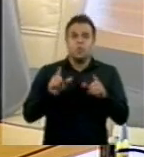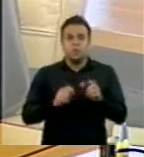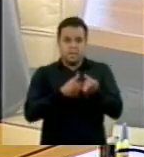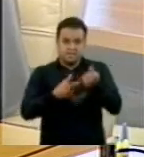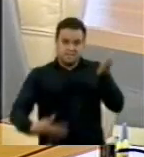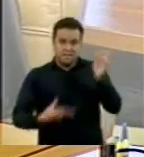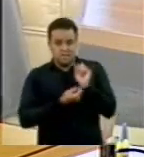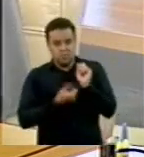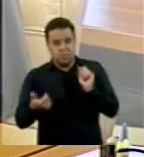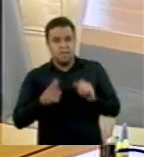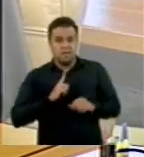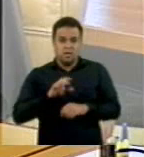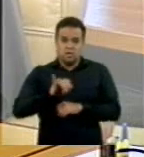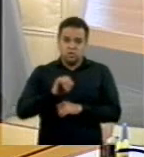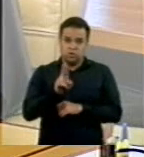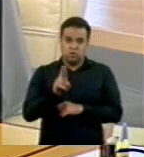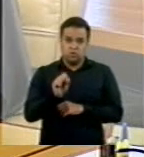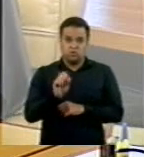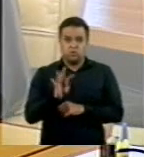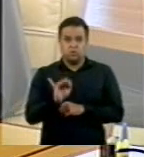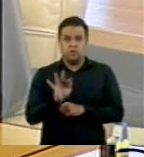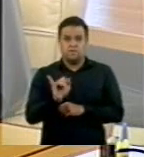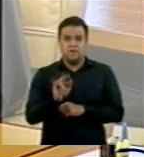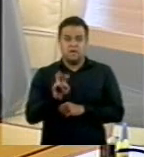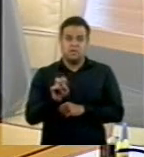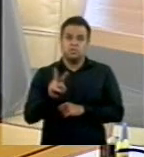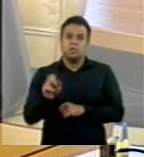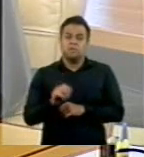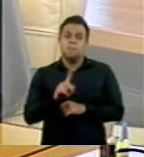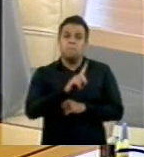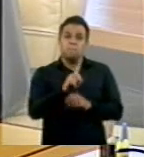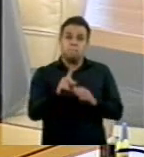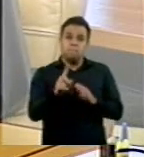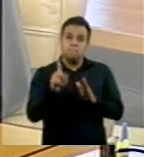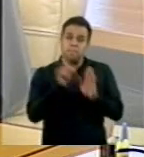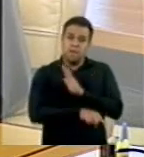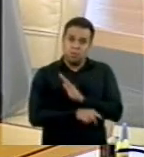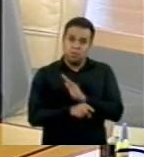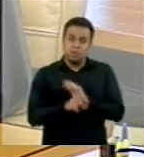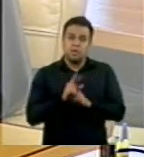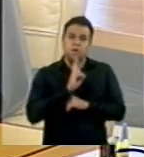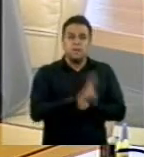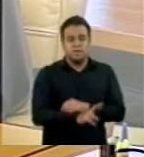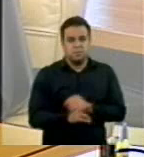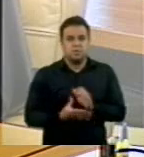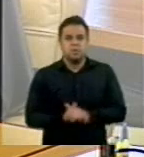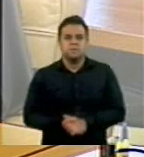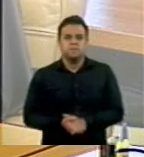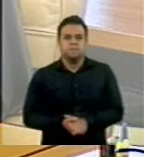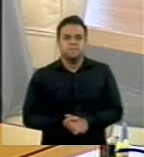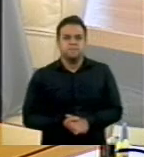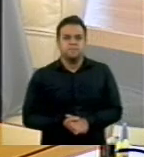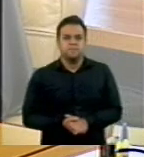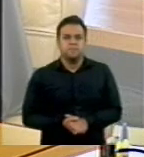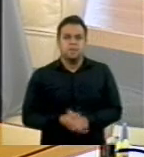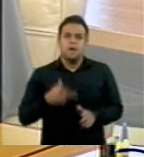como justificáveis? A essa pergunta me permito dizer, desde logo, entendo que